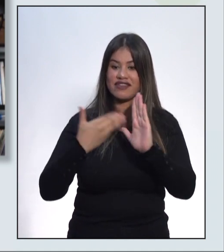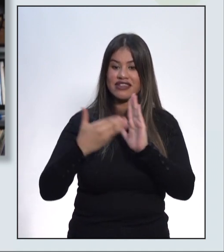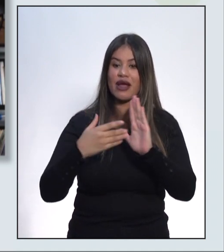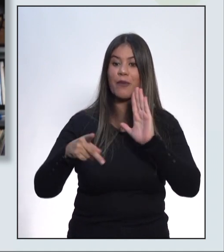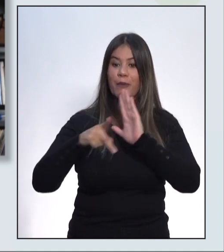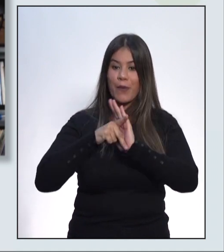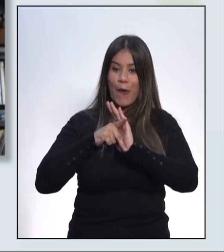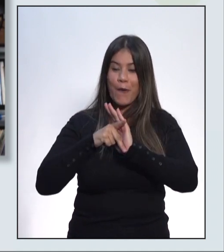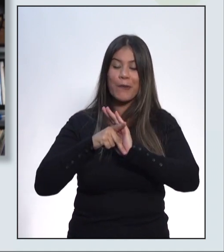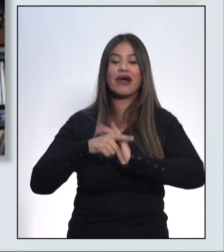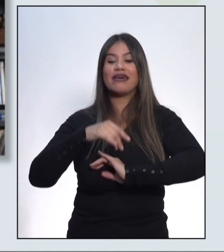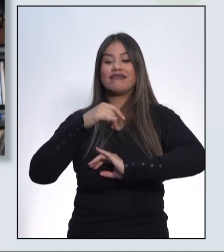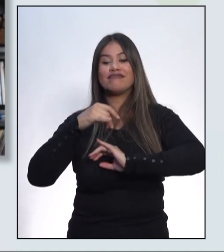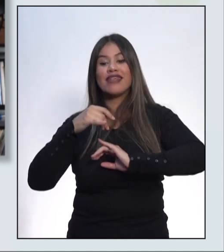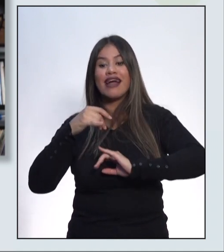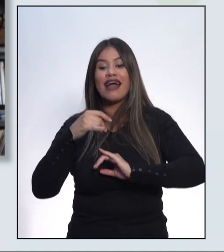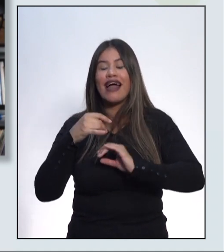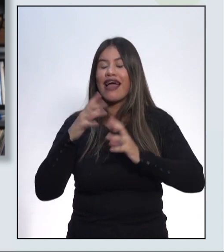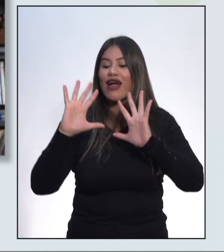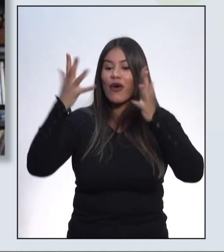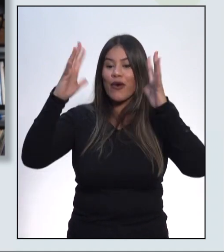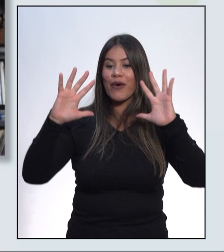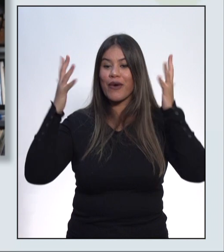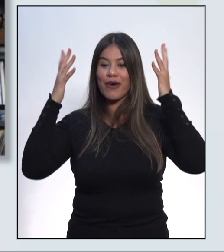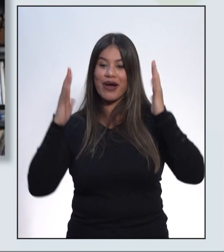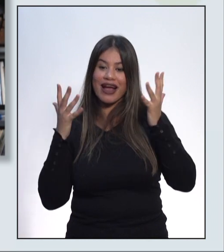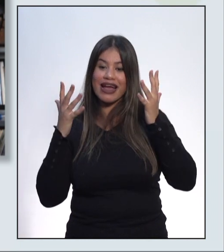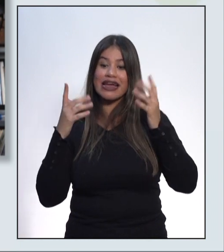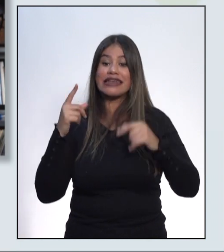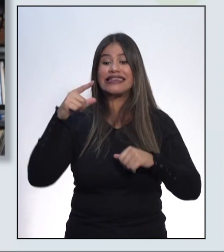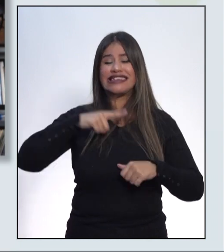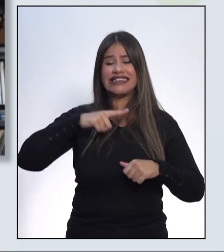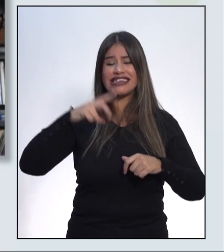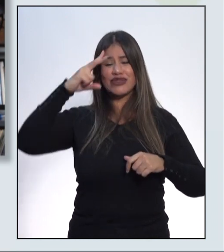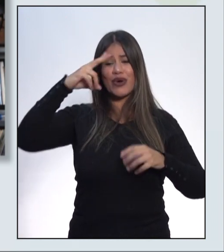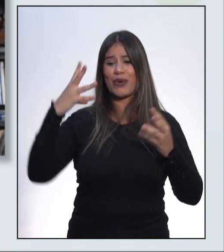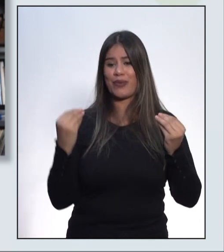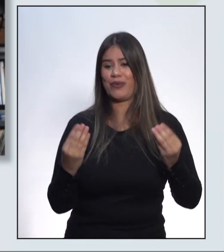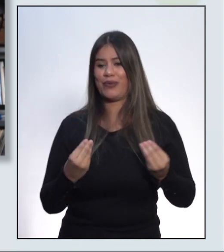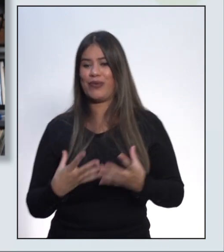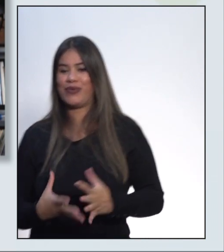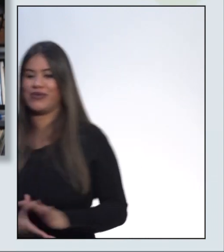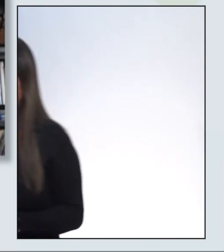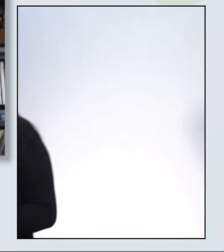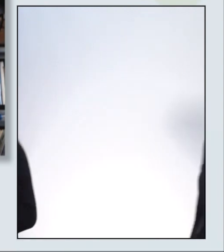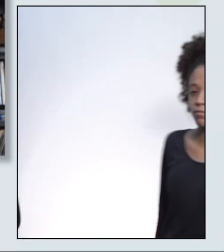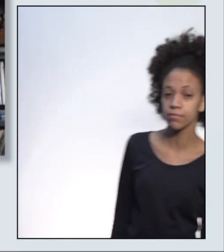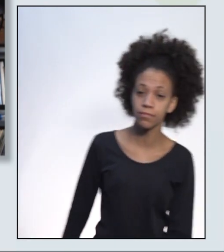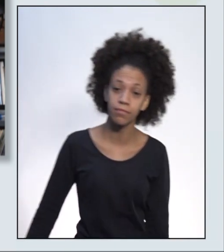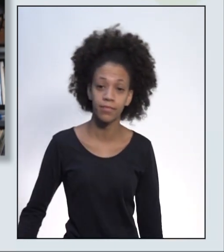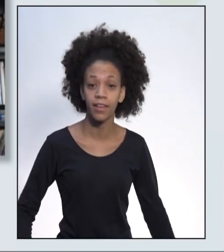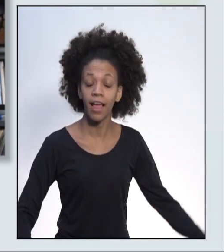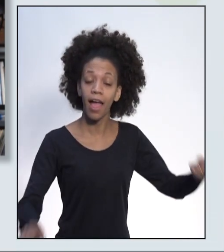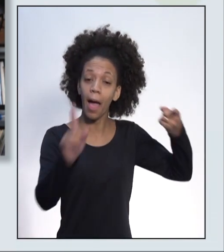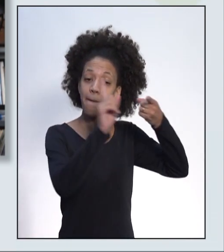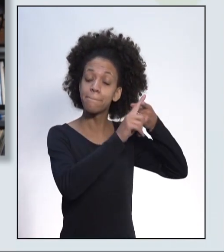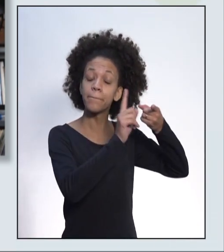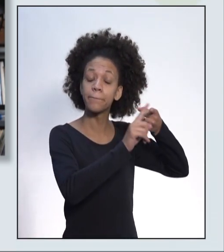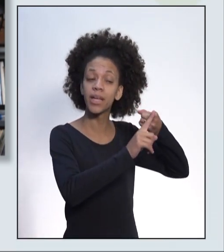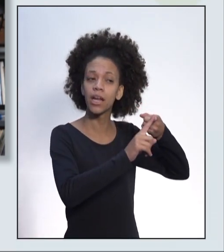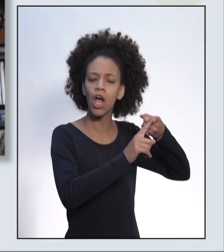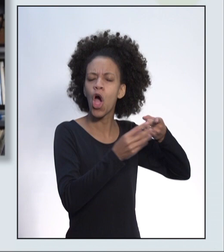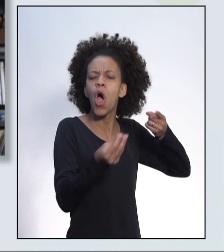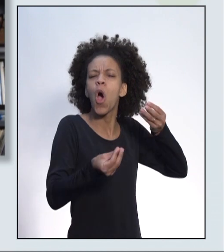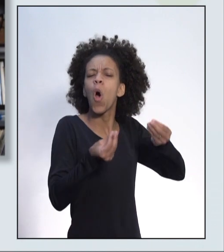Janeiro. E a gente tinha algumas histórias para contar. A primeira delas é o que acontece nos bastidores